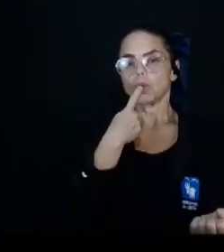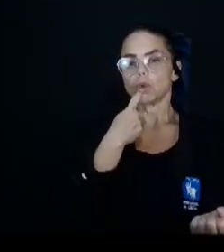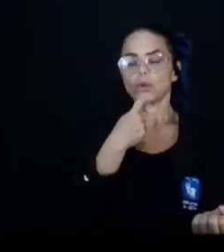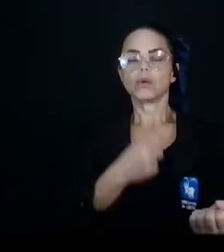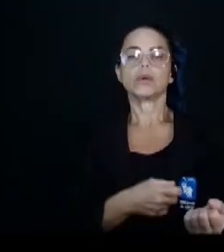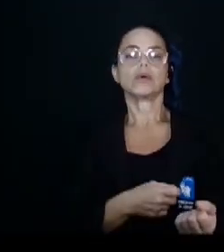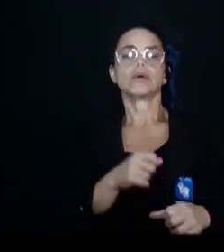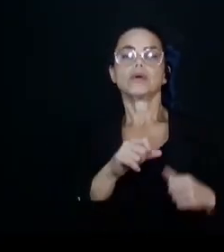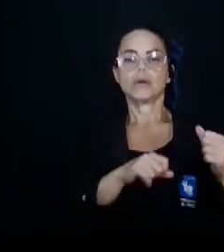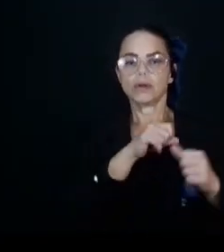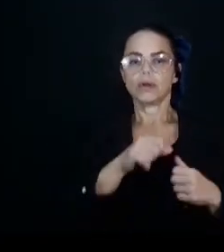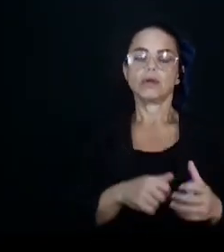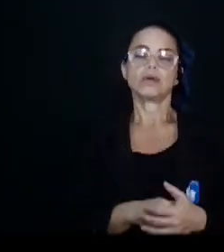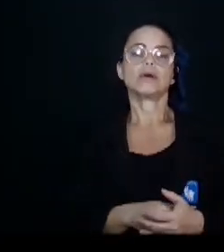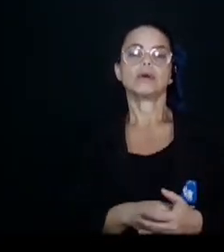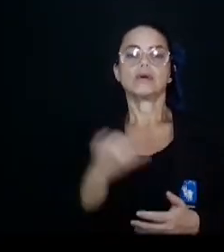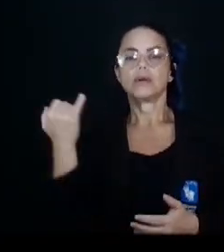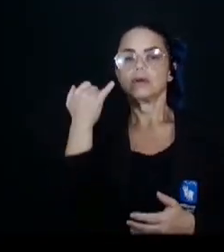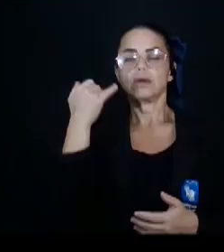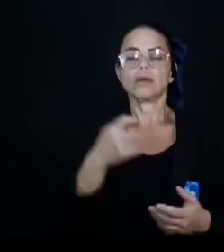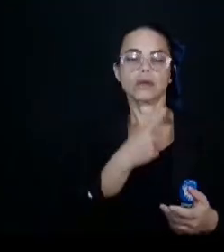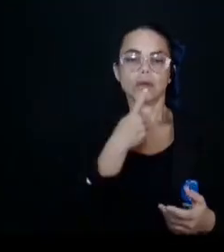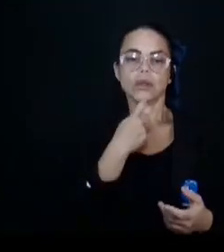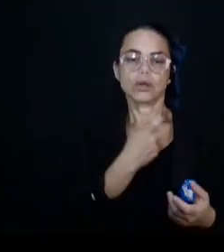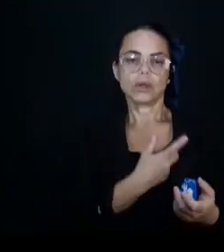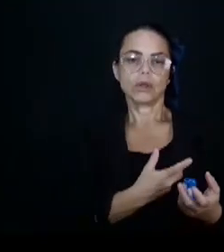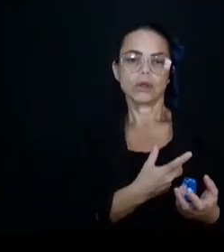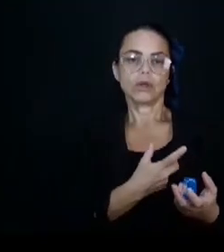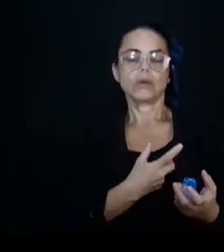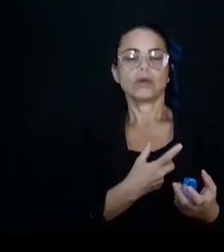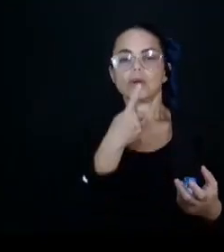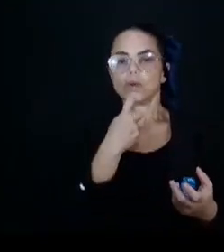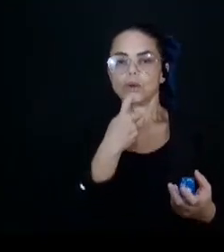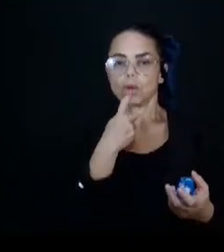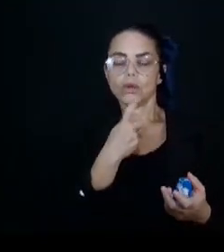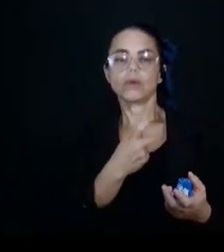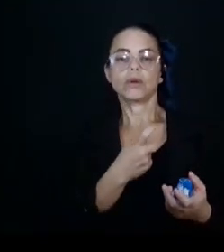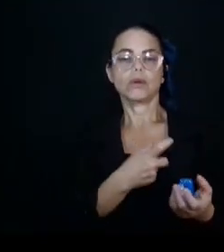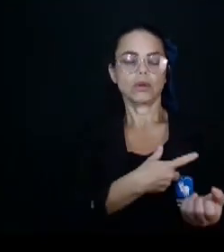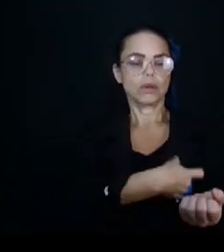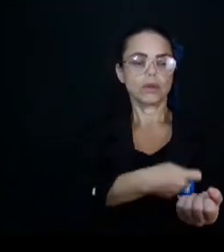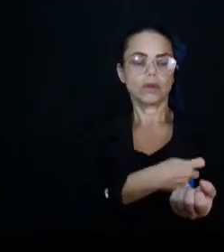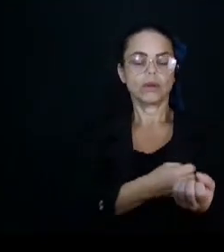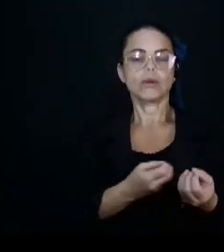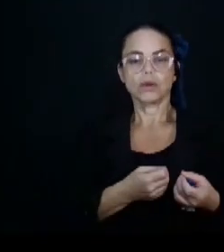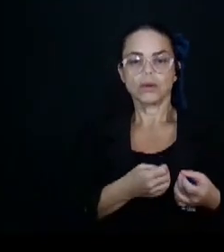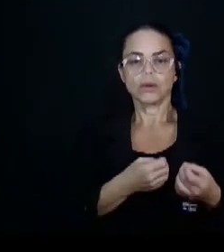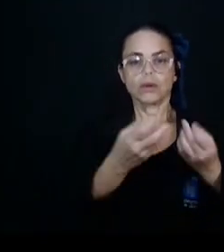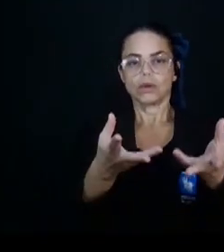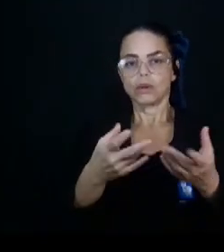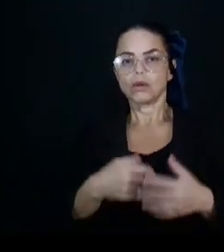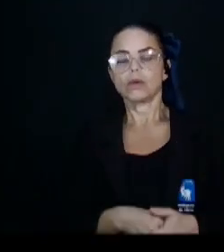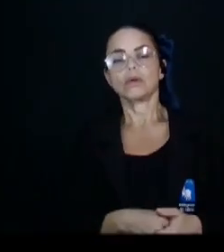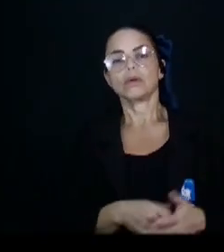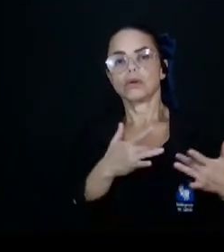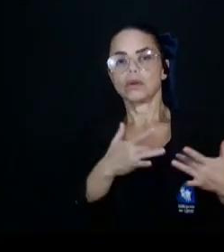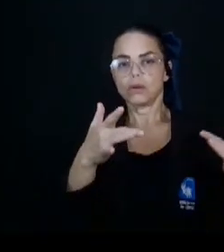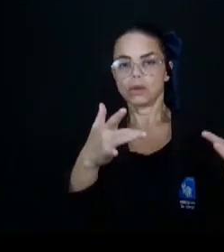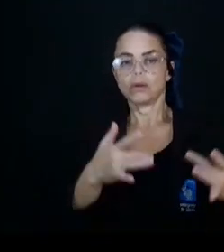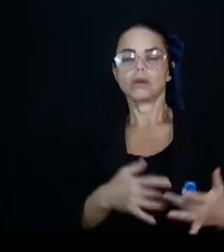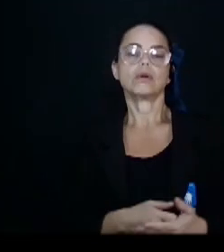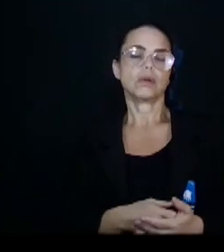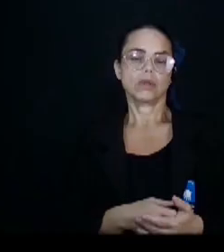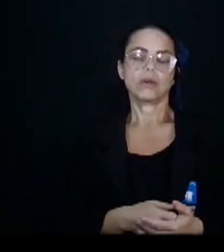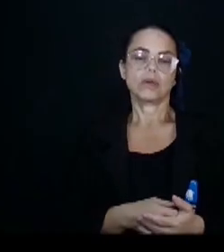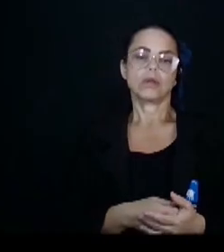a nossa doação, né, para esses pacientes também. Acredito que esse seja talvez o maior desafio, né, Jamile?